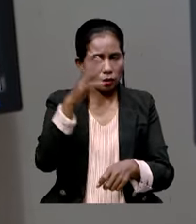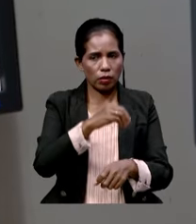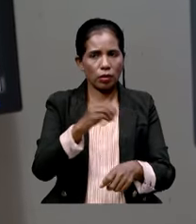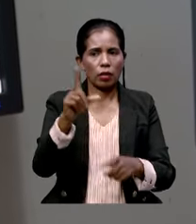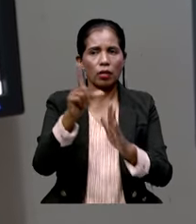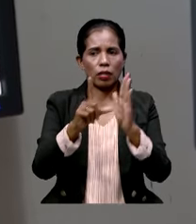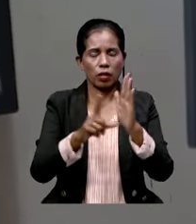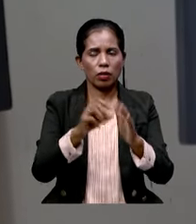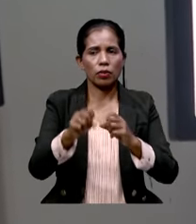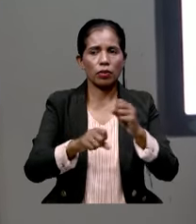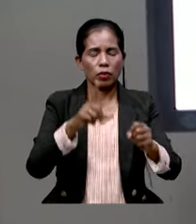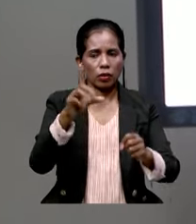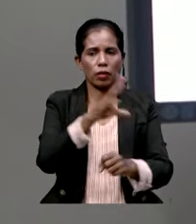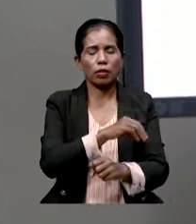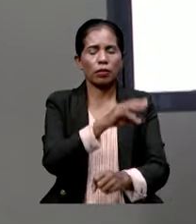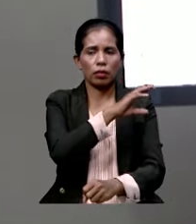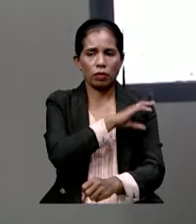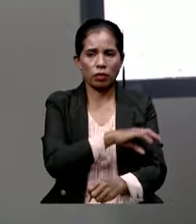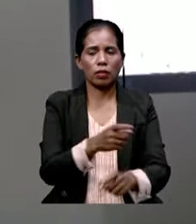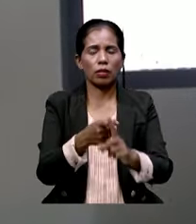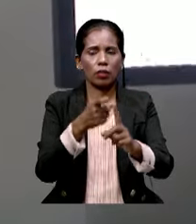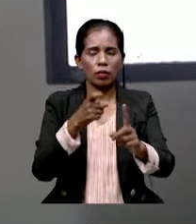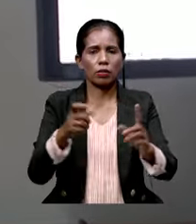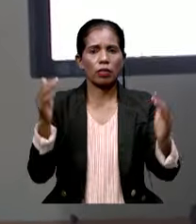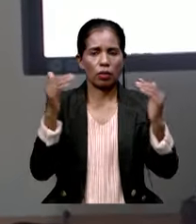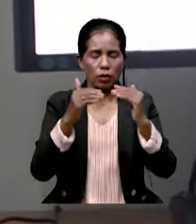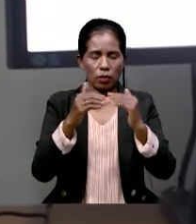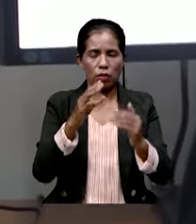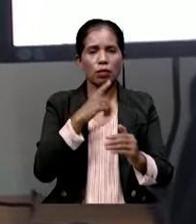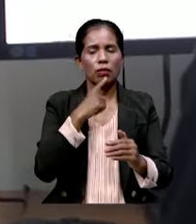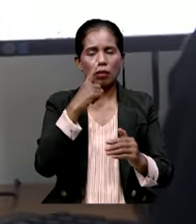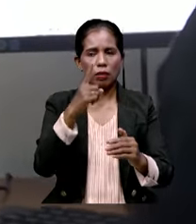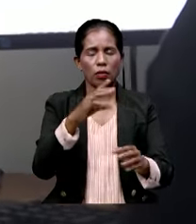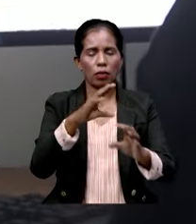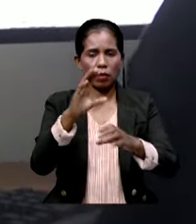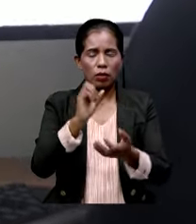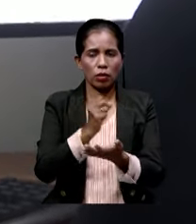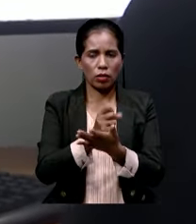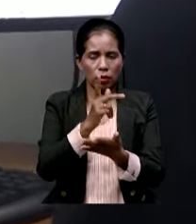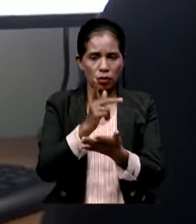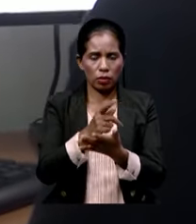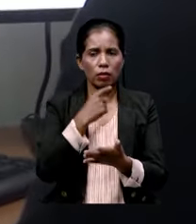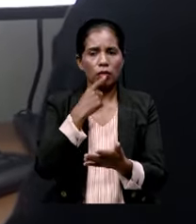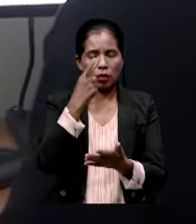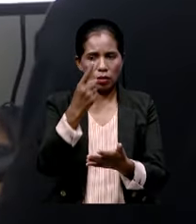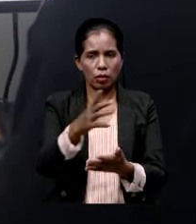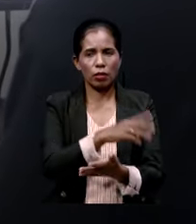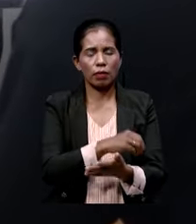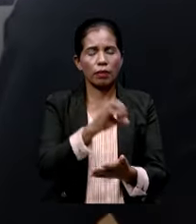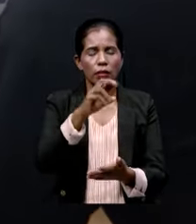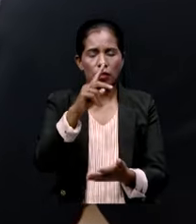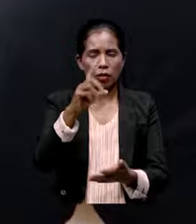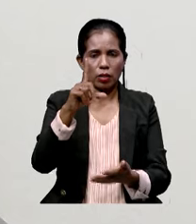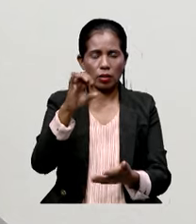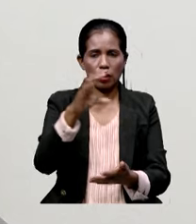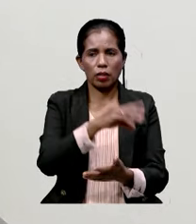legislativo, social, no segurança. Nune li husi conferência imprensa, secretário de Estado, comunicação social, Espírito Dias Jiménez Ateten, índice liberdade de